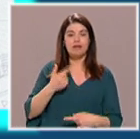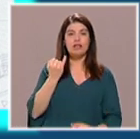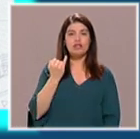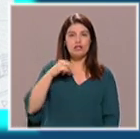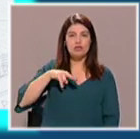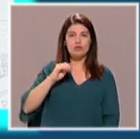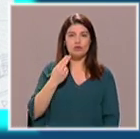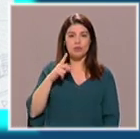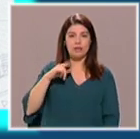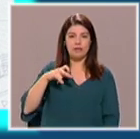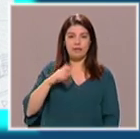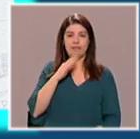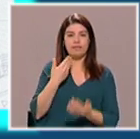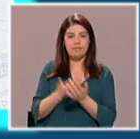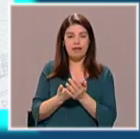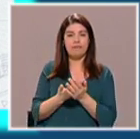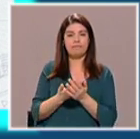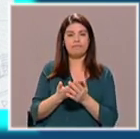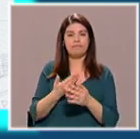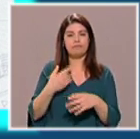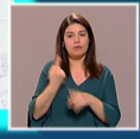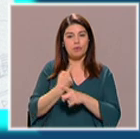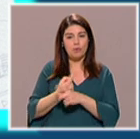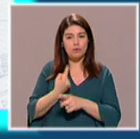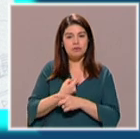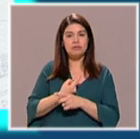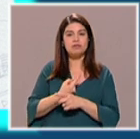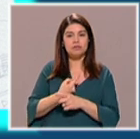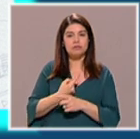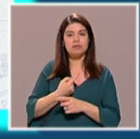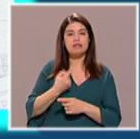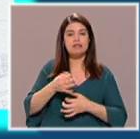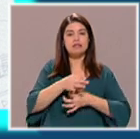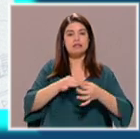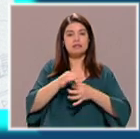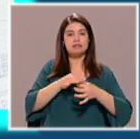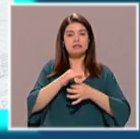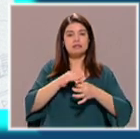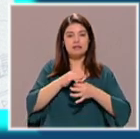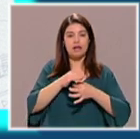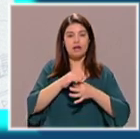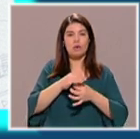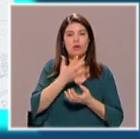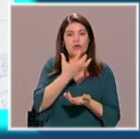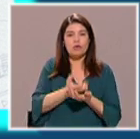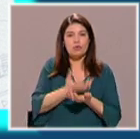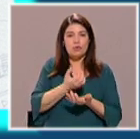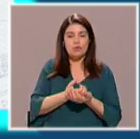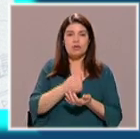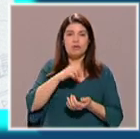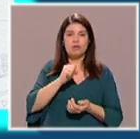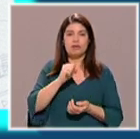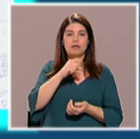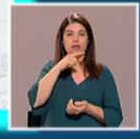insulina desencadeia reações que permitem a entrada de glicose nas células. Já verificámos que